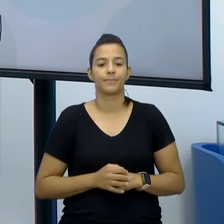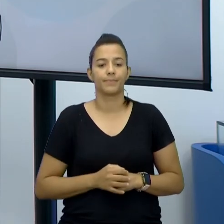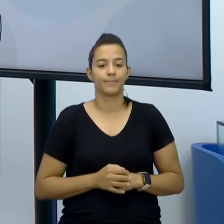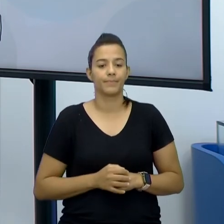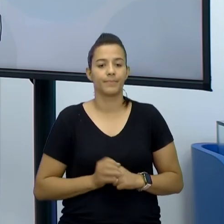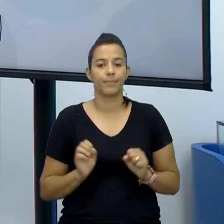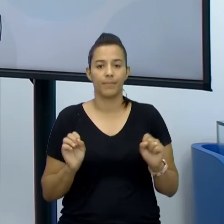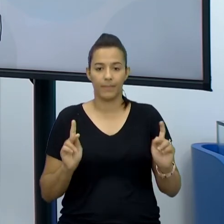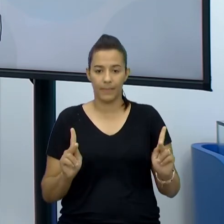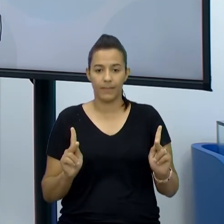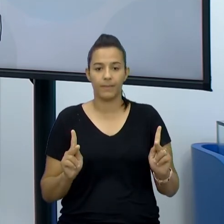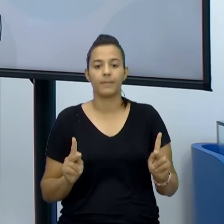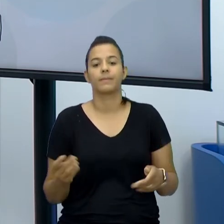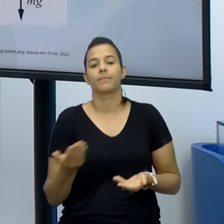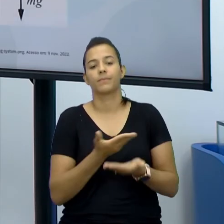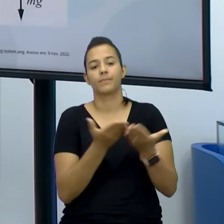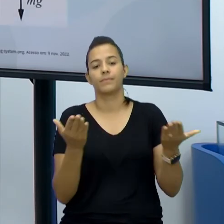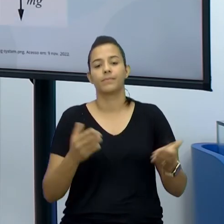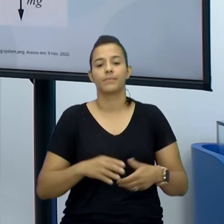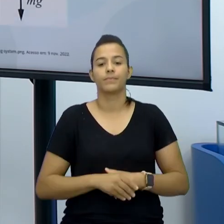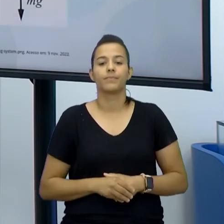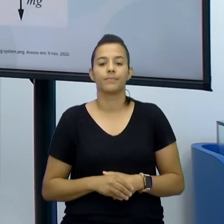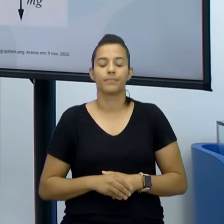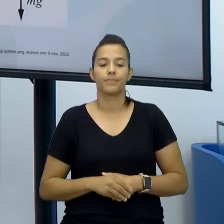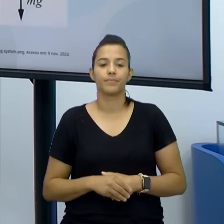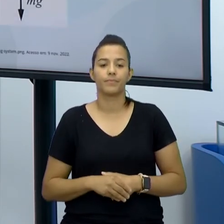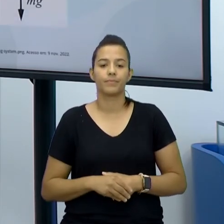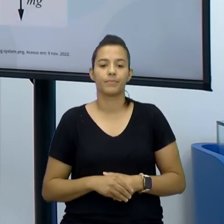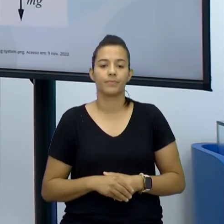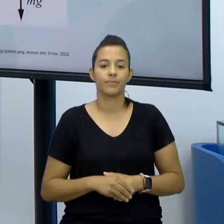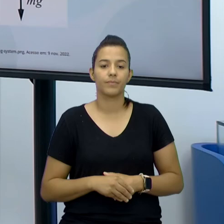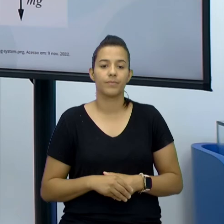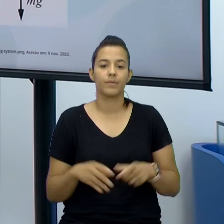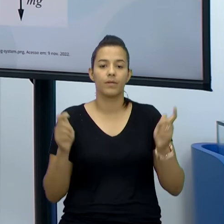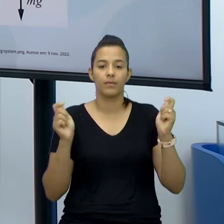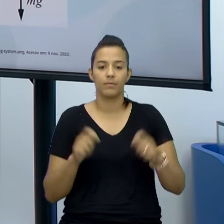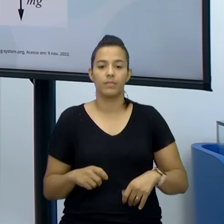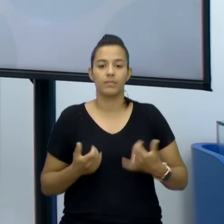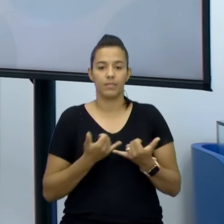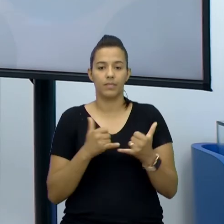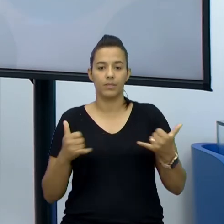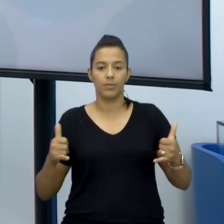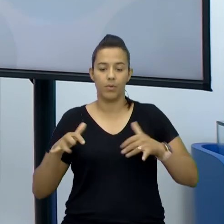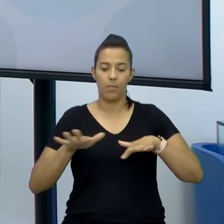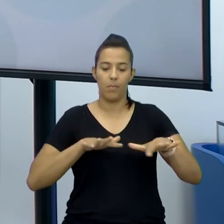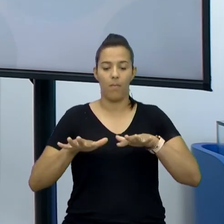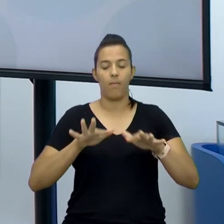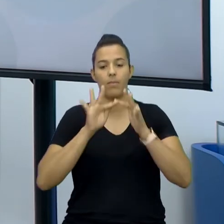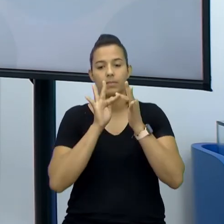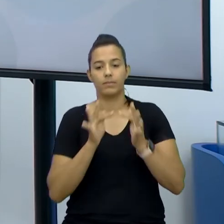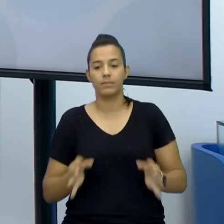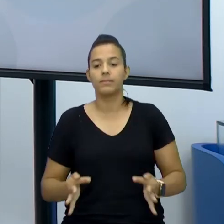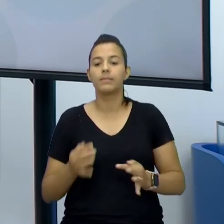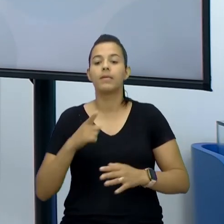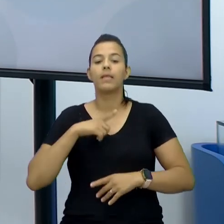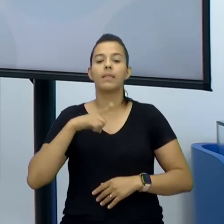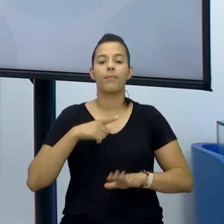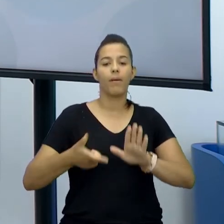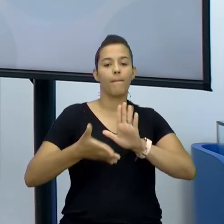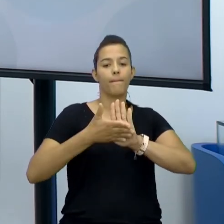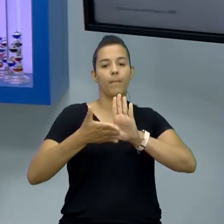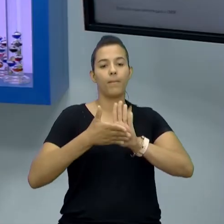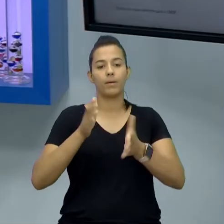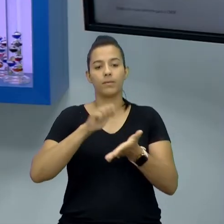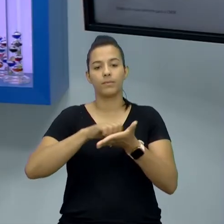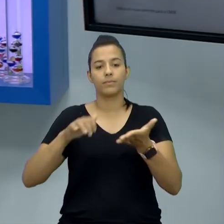H-O-2-O-K-E. Certo? Tá para vocês aí. Falei da energia, do movimento harmônico simples e a proposta de